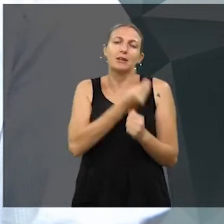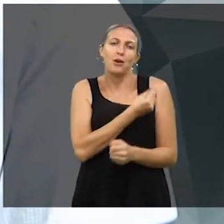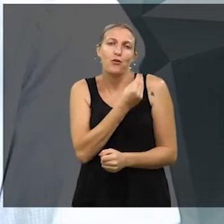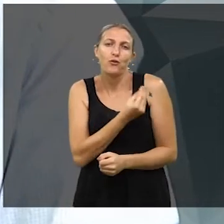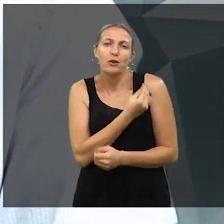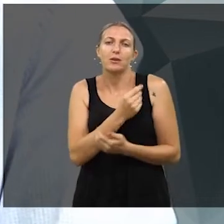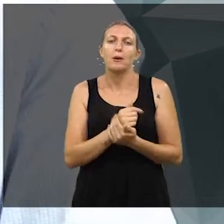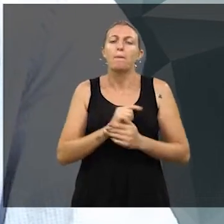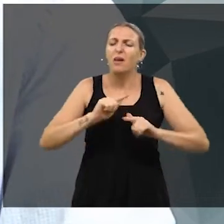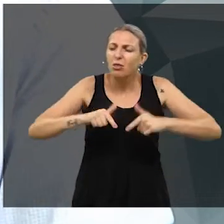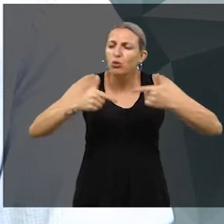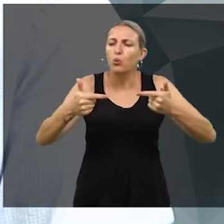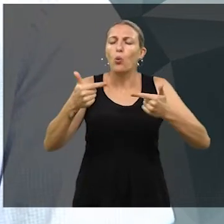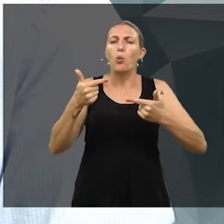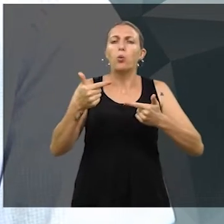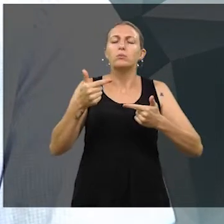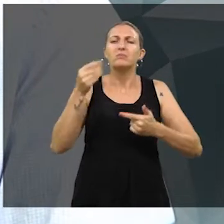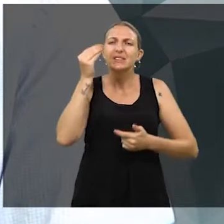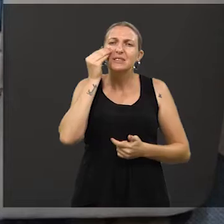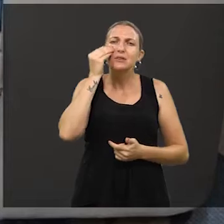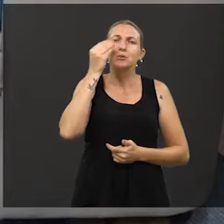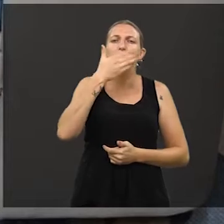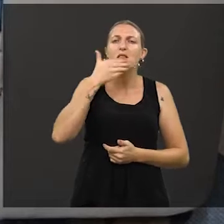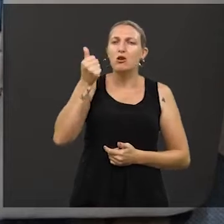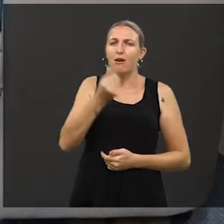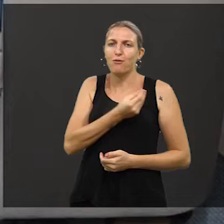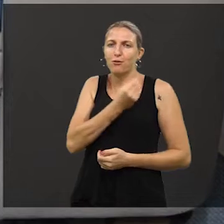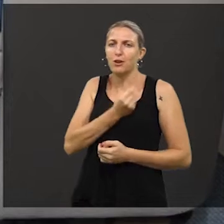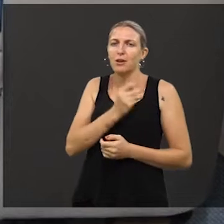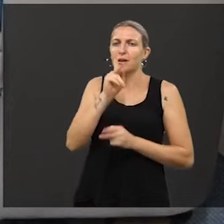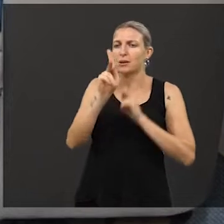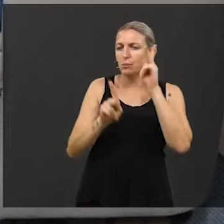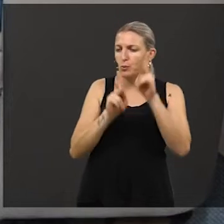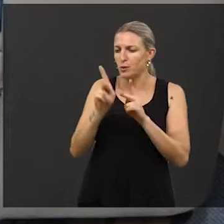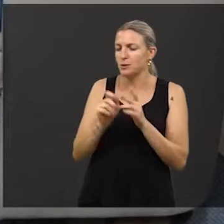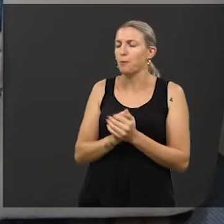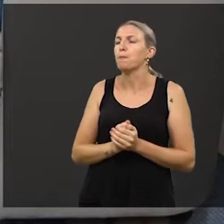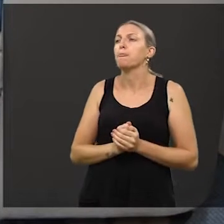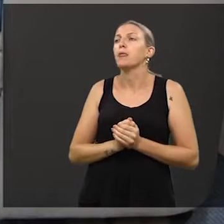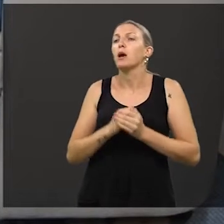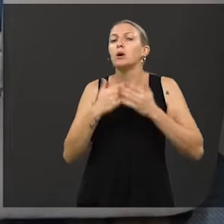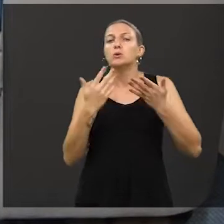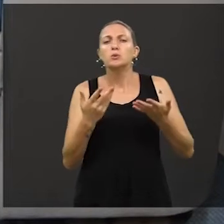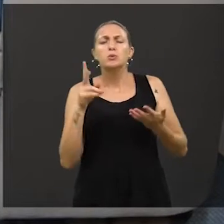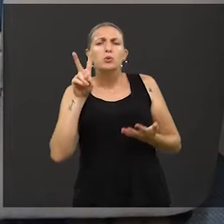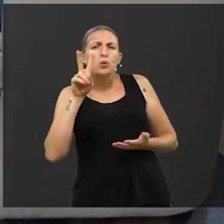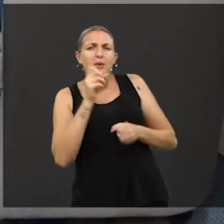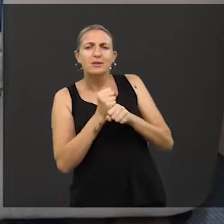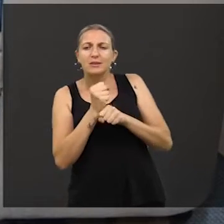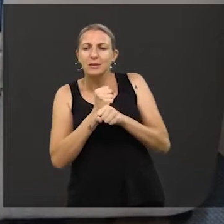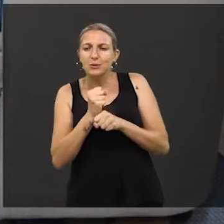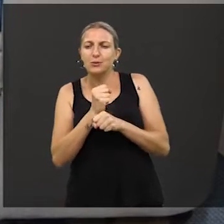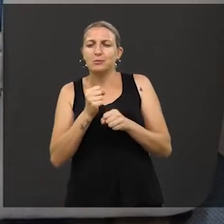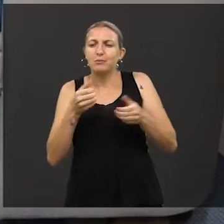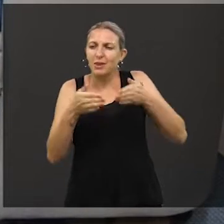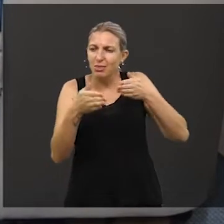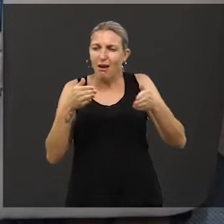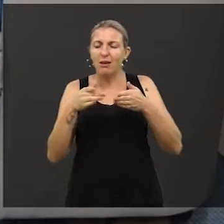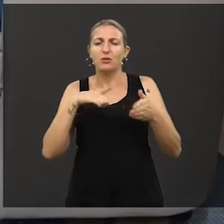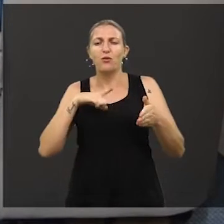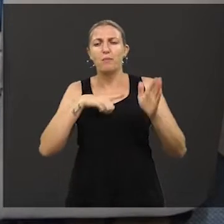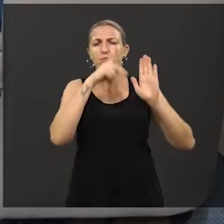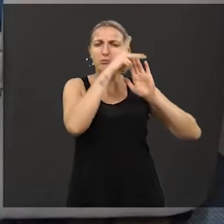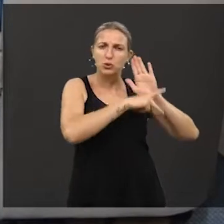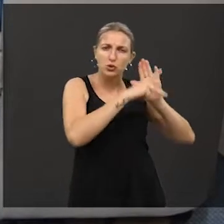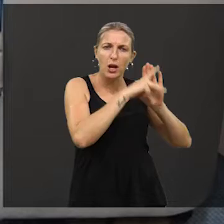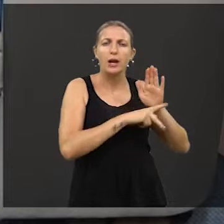as condições de vida da nossa população. Durante aí esses 2 anos de mandatos, né, muitos projetos, muitos